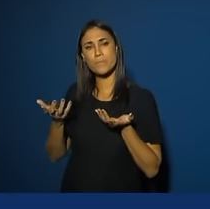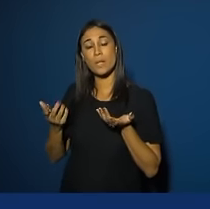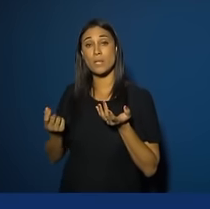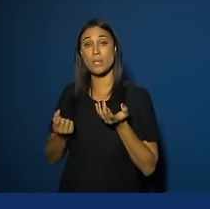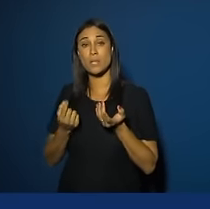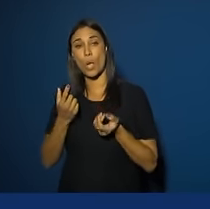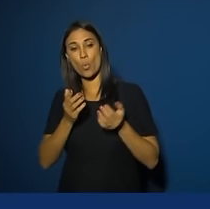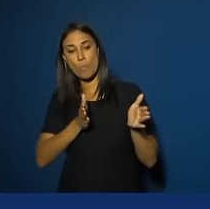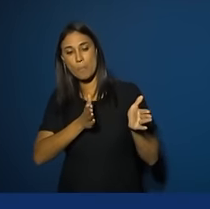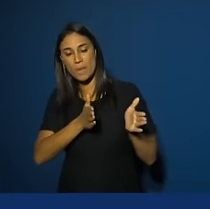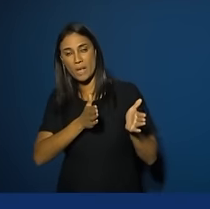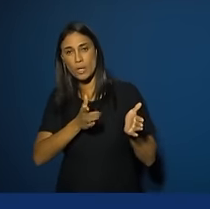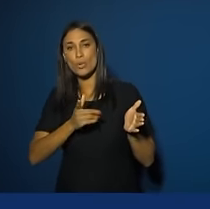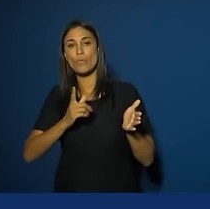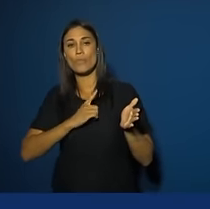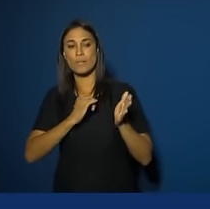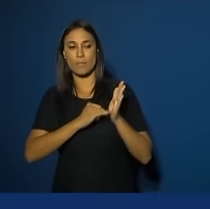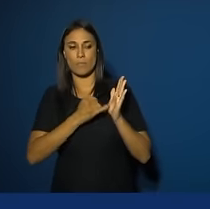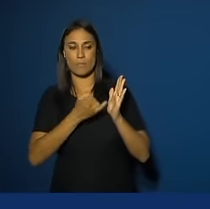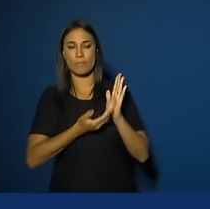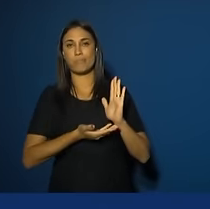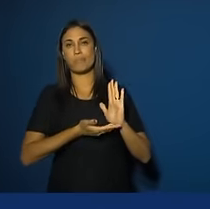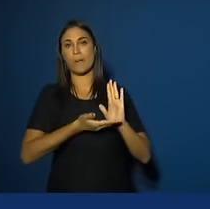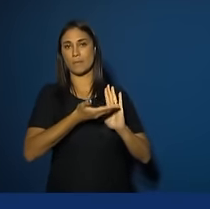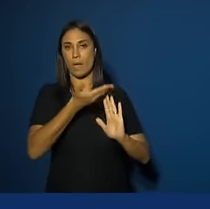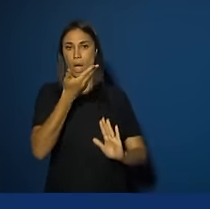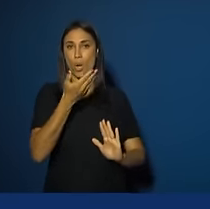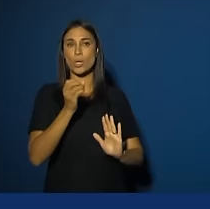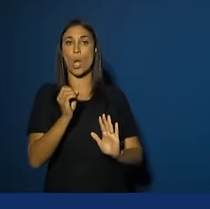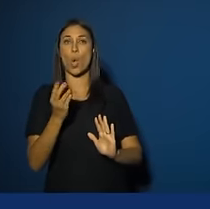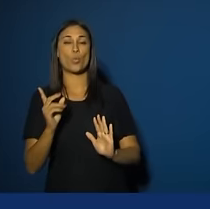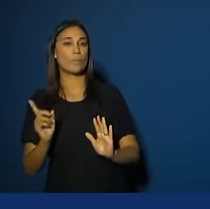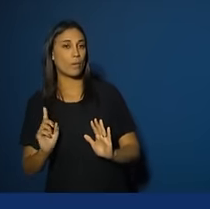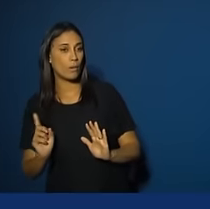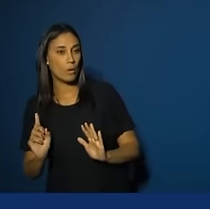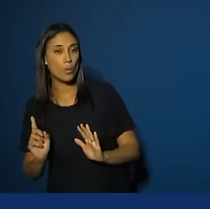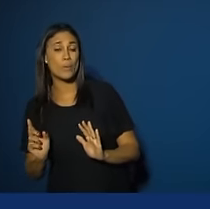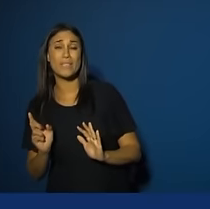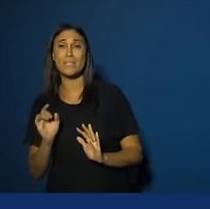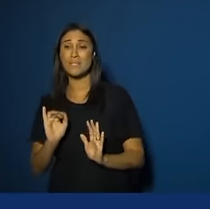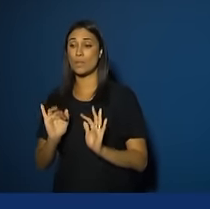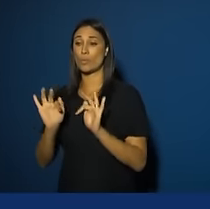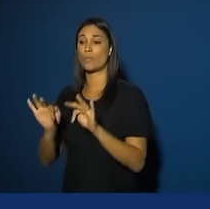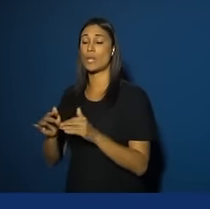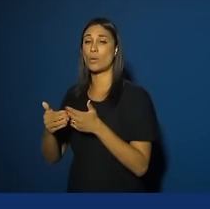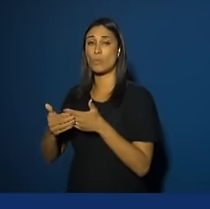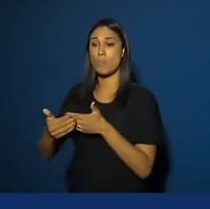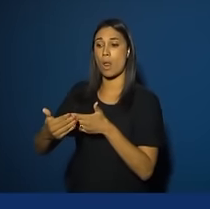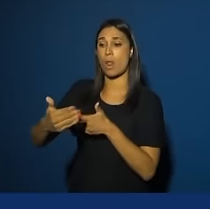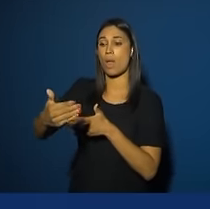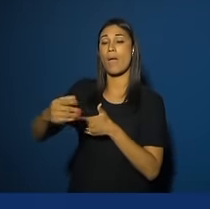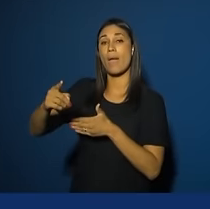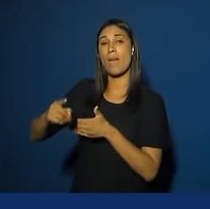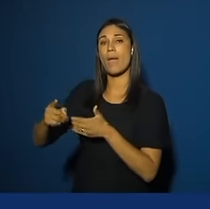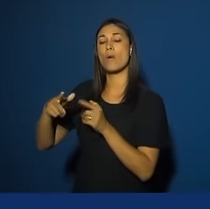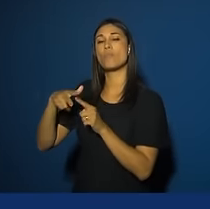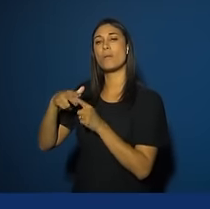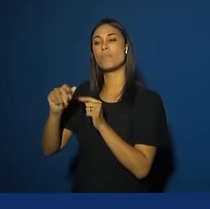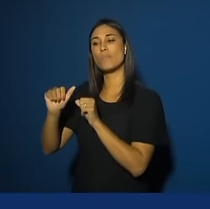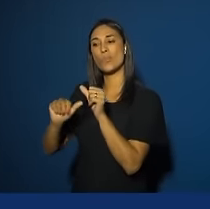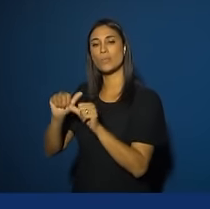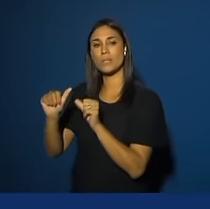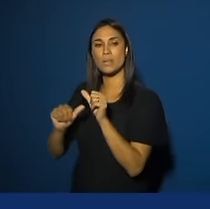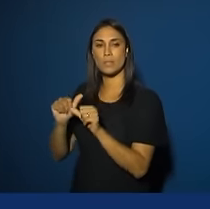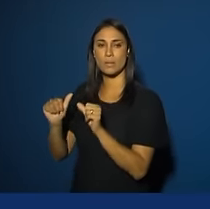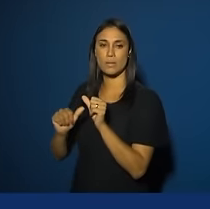algum momento vai trazer uma inflação de serviços mais alta ou não, e se no final, no longo prazo, é uma reforma deflacionária. E aí,